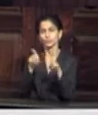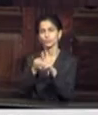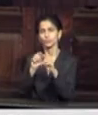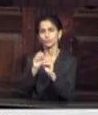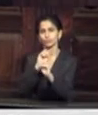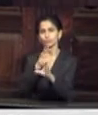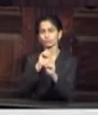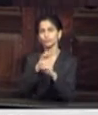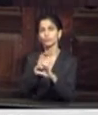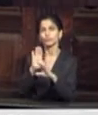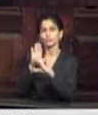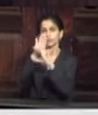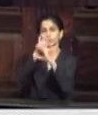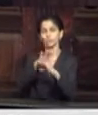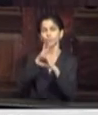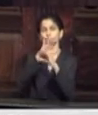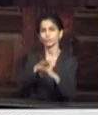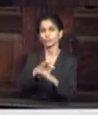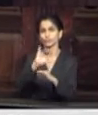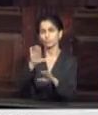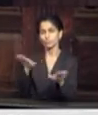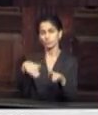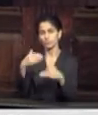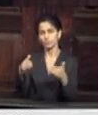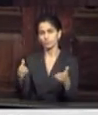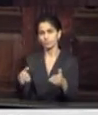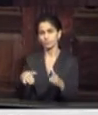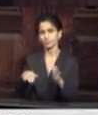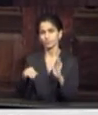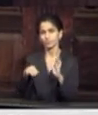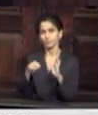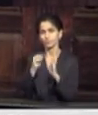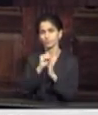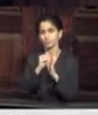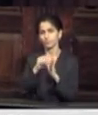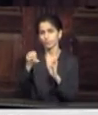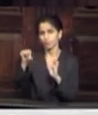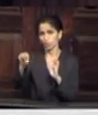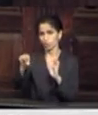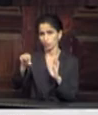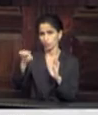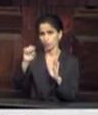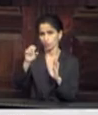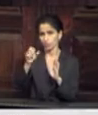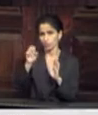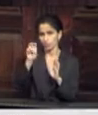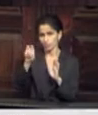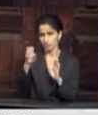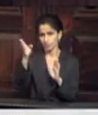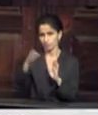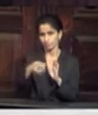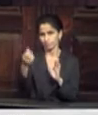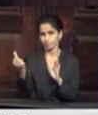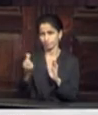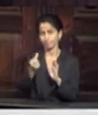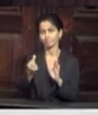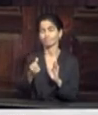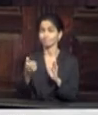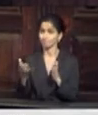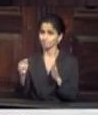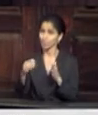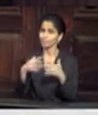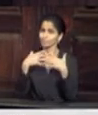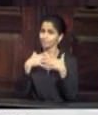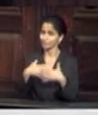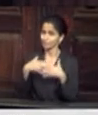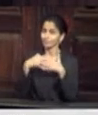perturba fortemente, aliás, a emenda 95 de 2016, perturba fortemente os investimentos em